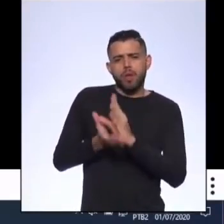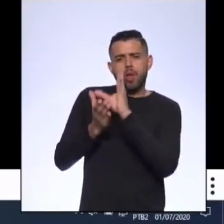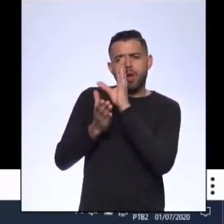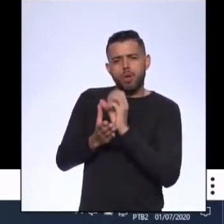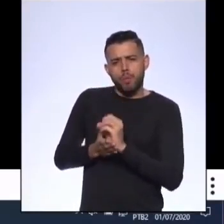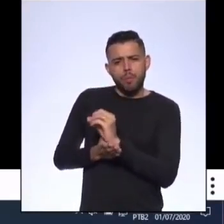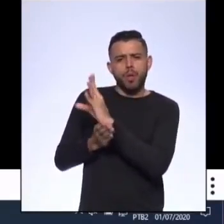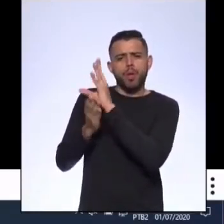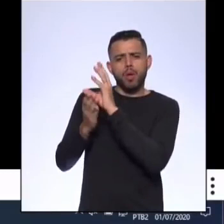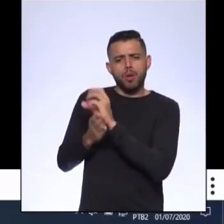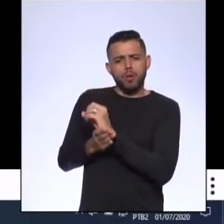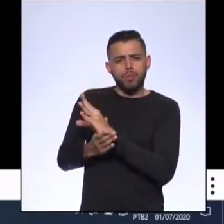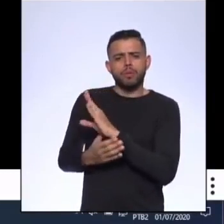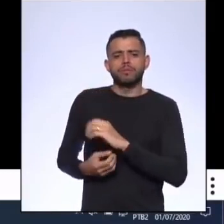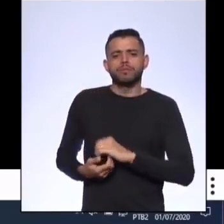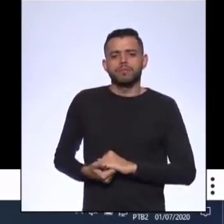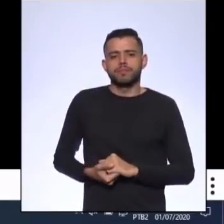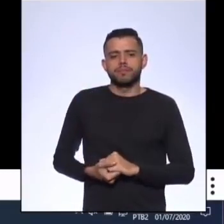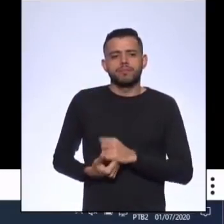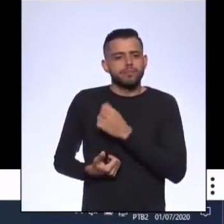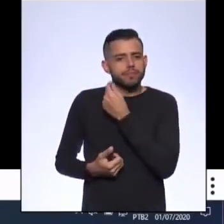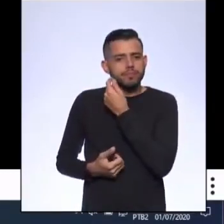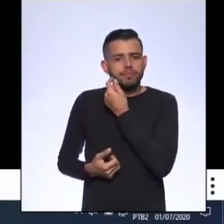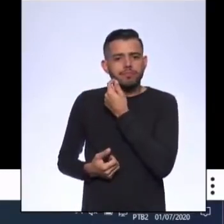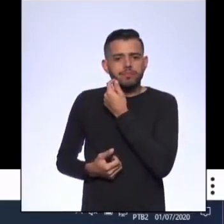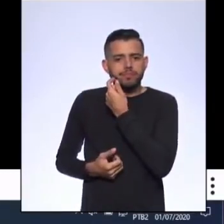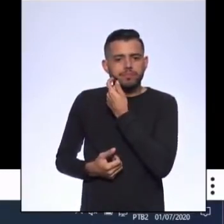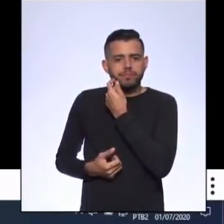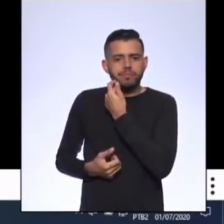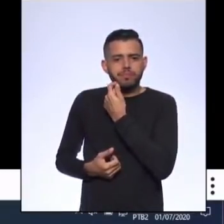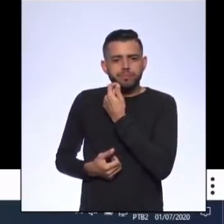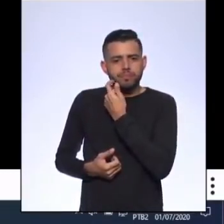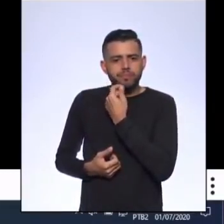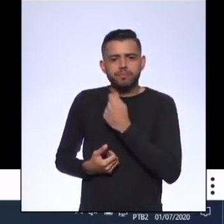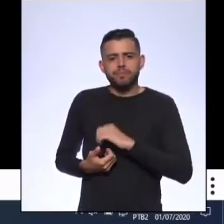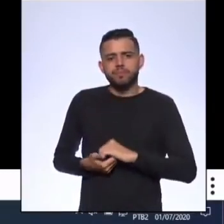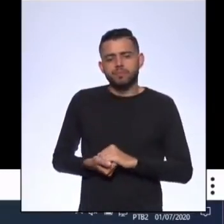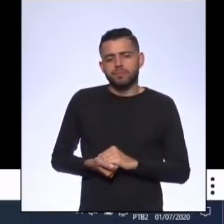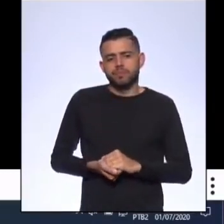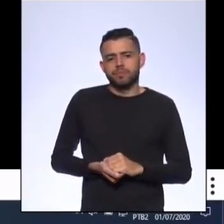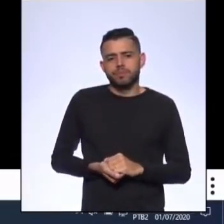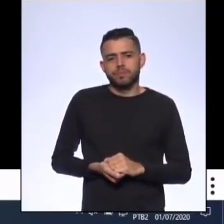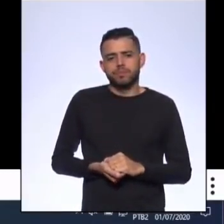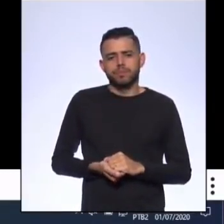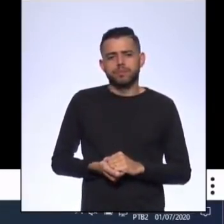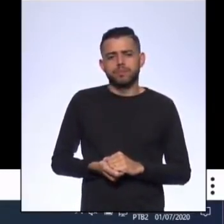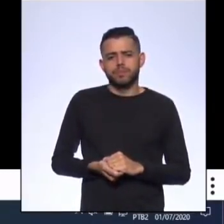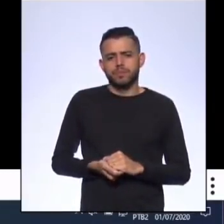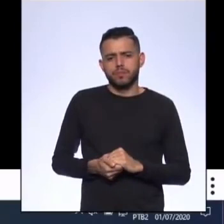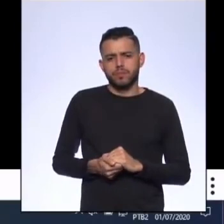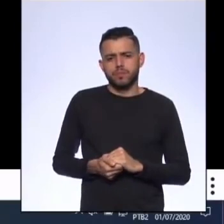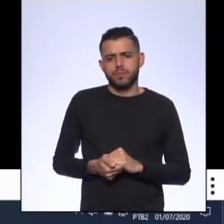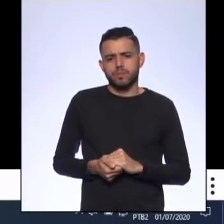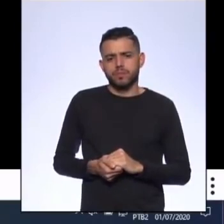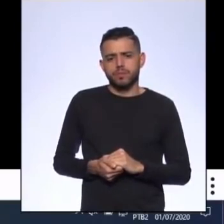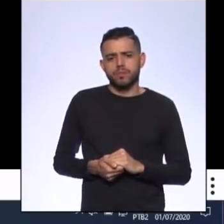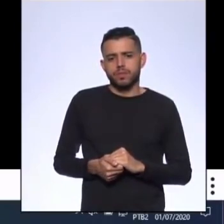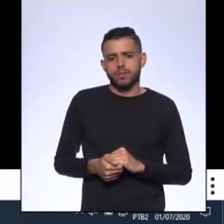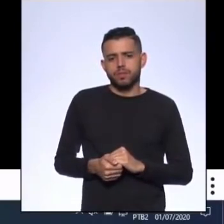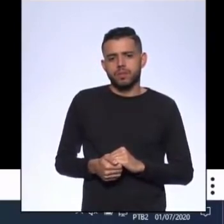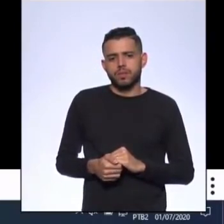aqui, bonitinho, olha lá, ó. Certo? Giba, você gosta de usar muito a expressão bonitinho, bonitinho, bonitinho, né? Eu acho